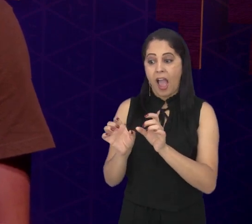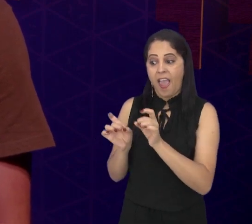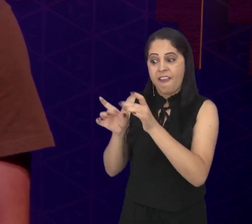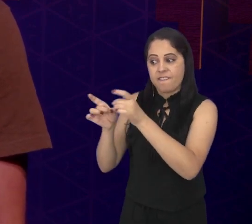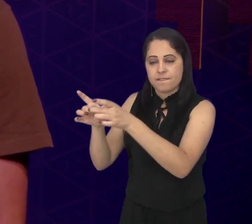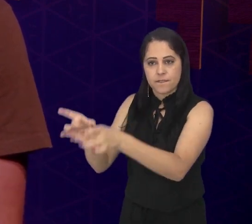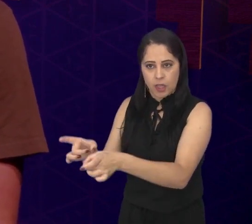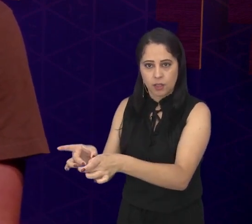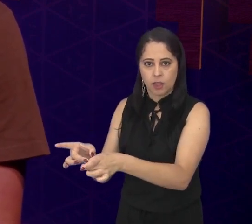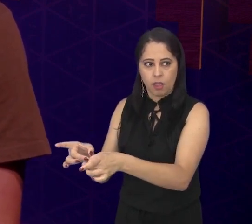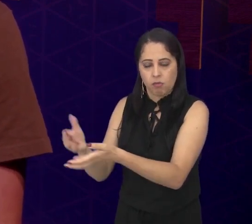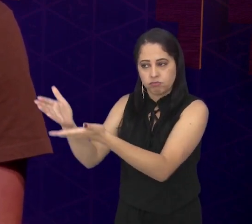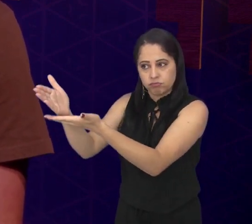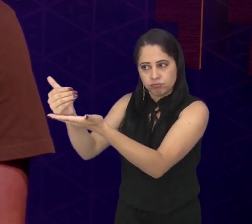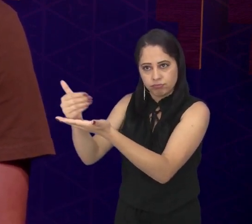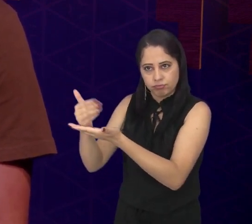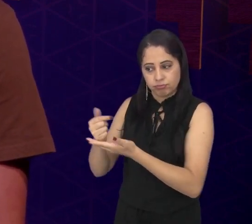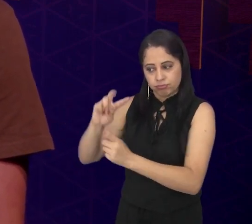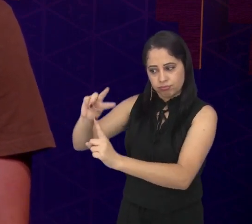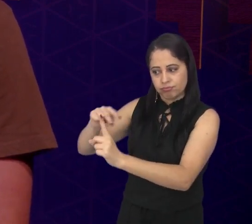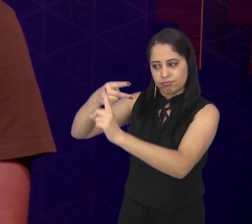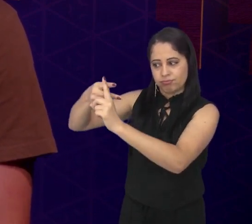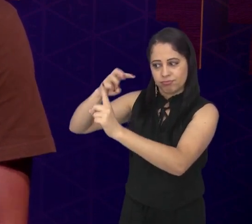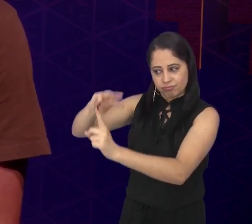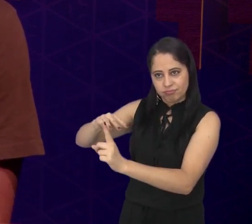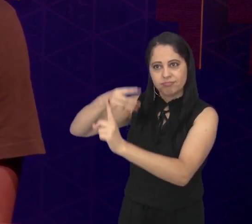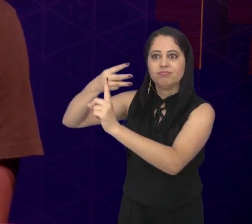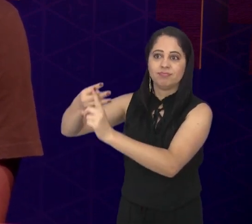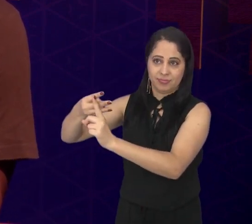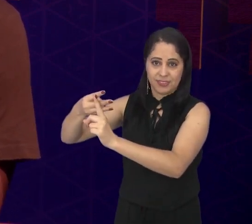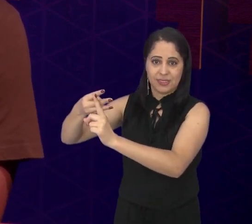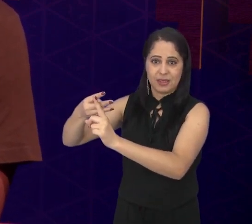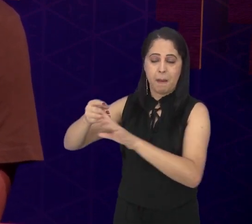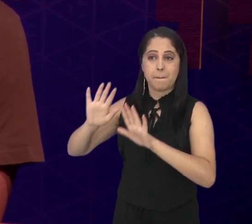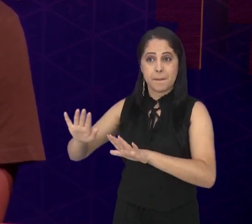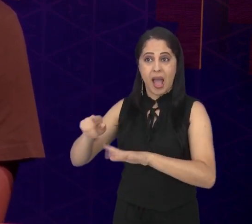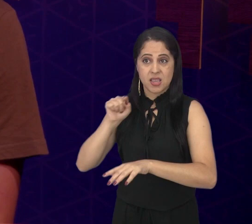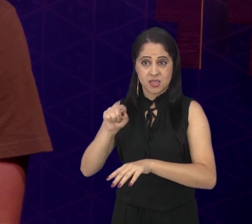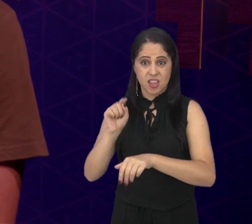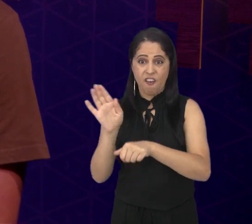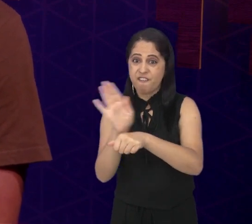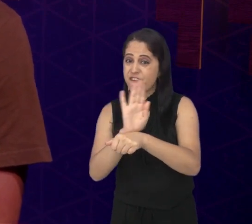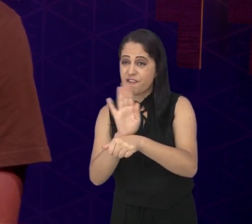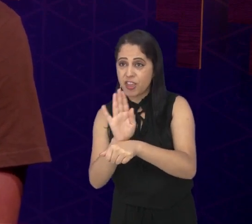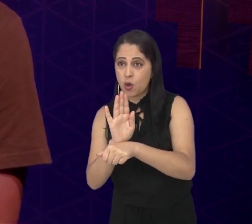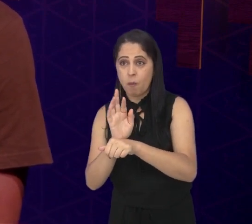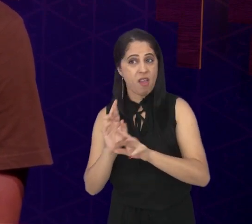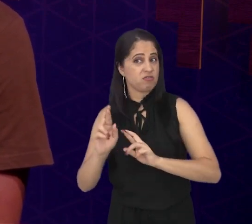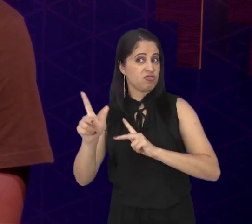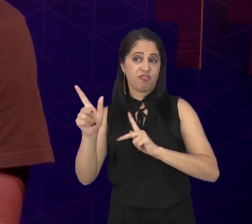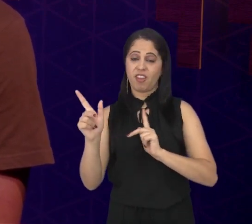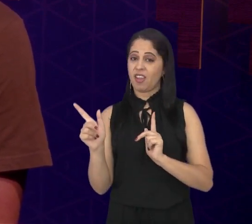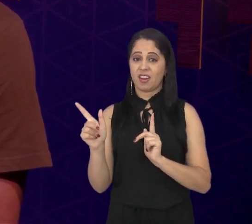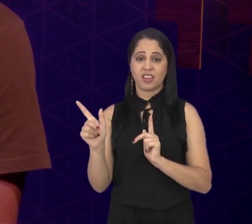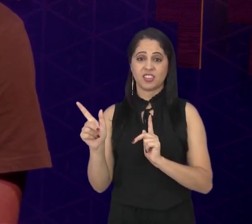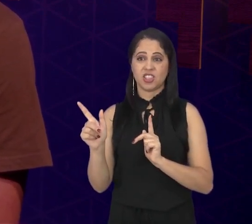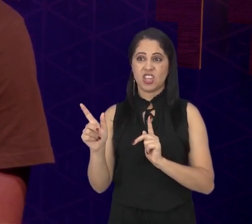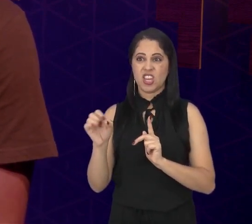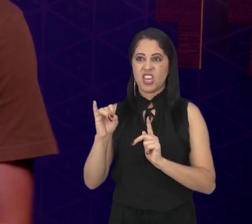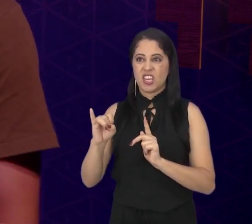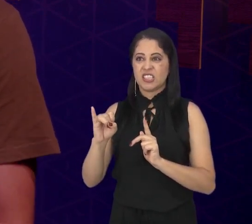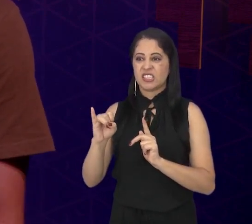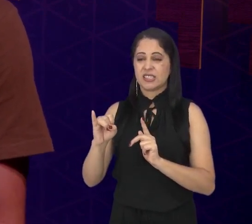30 carros e vender todos, você vai ter esse lucro cheio. Mas a produção cultural, ela não tem